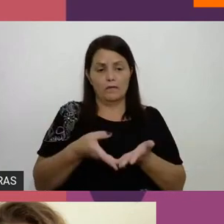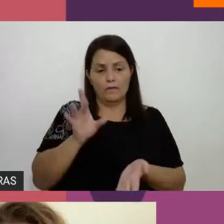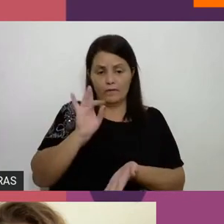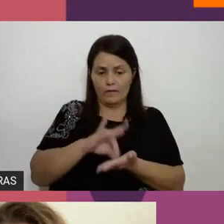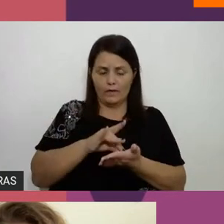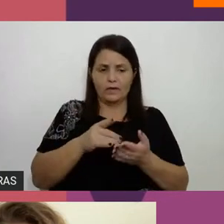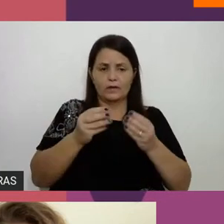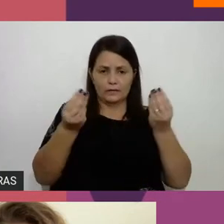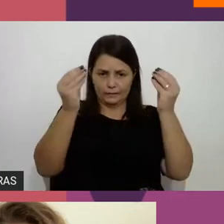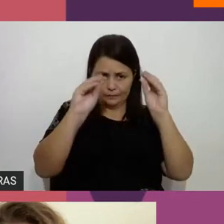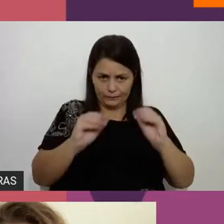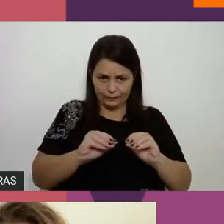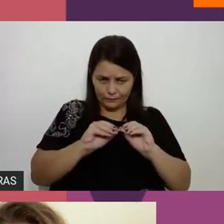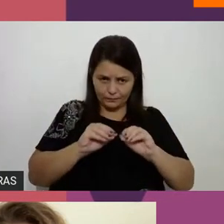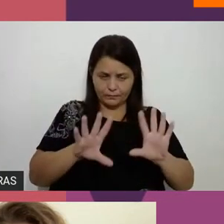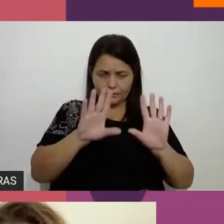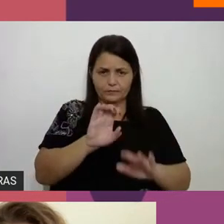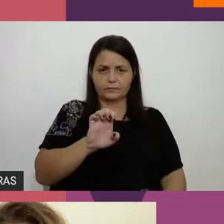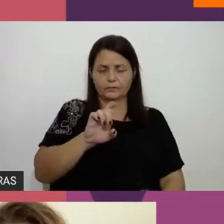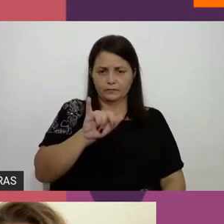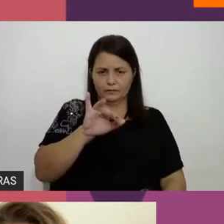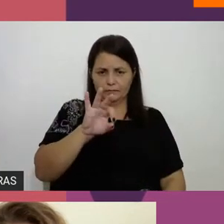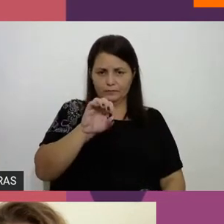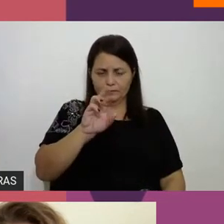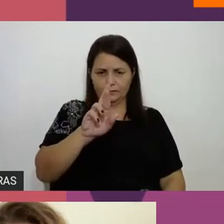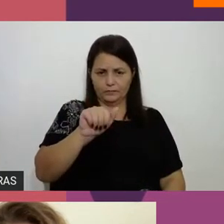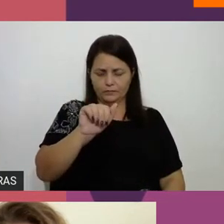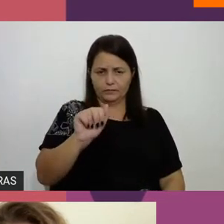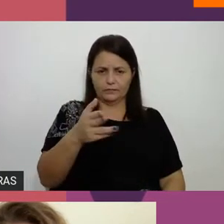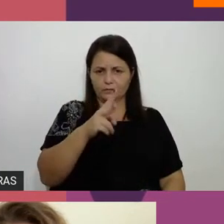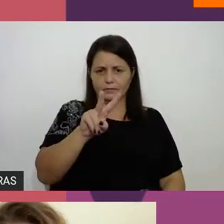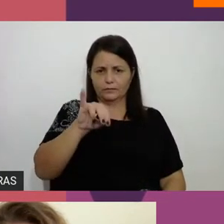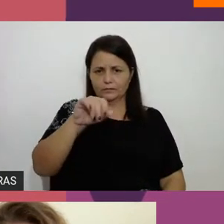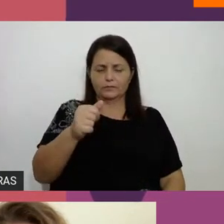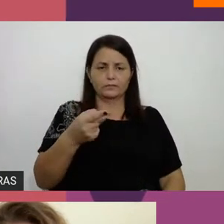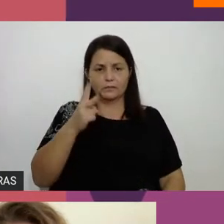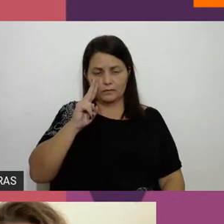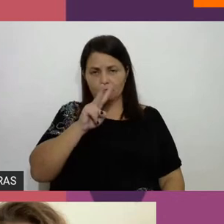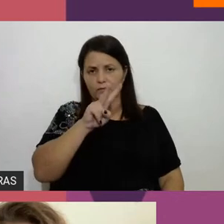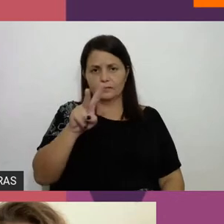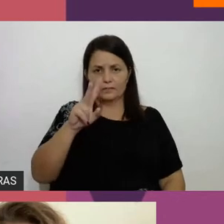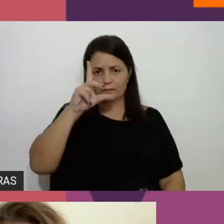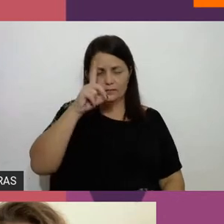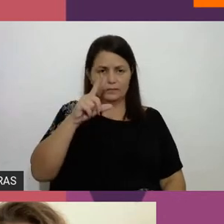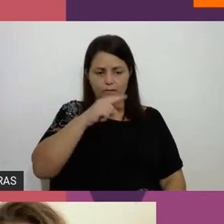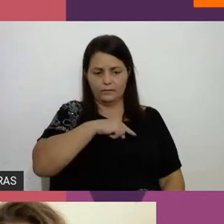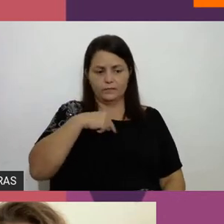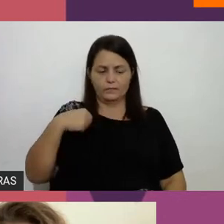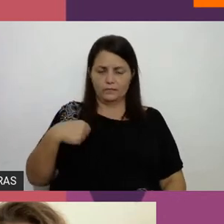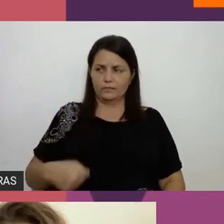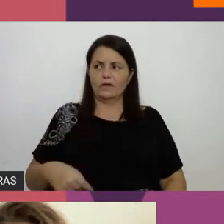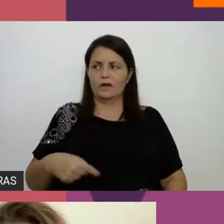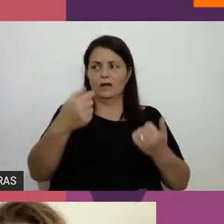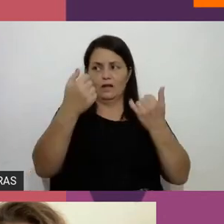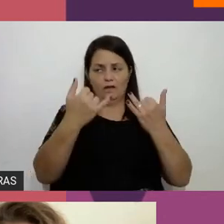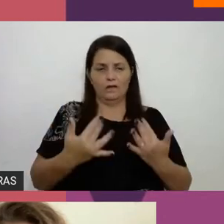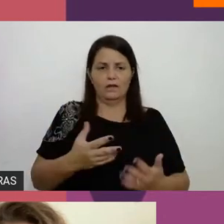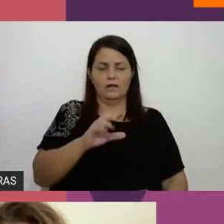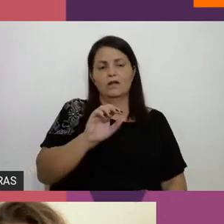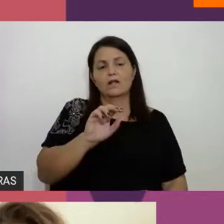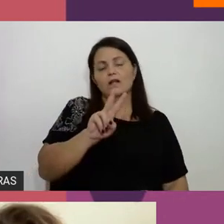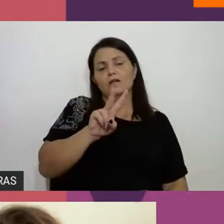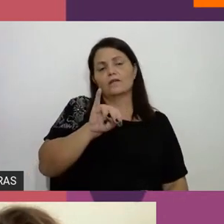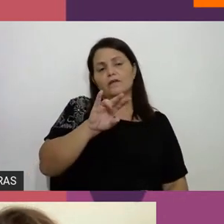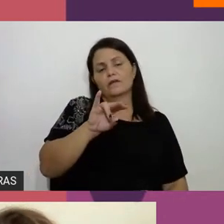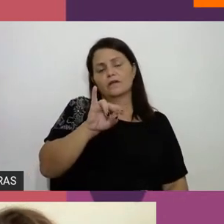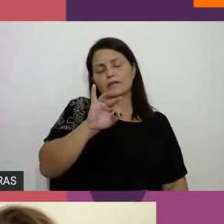editada pela Editora todavia é vista chinesa que eu não vou dar spoiler porque ela vai falar sobre o visto